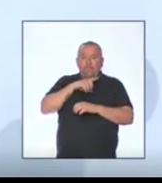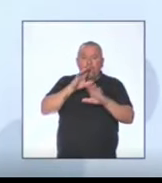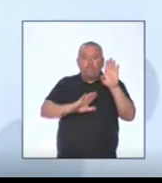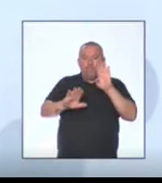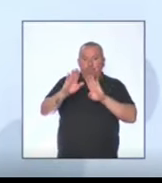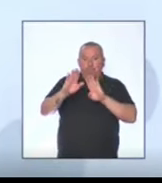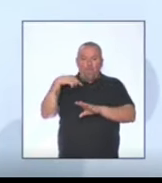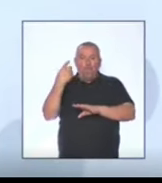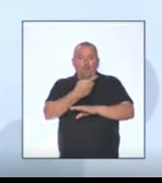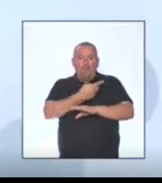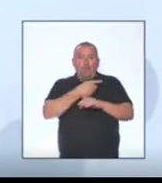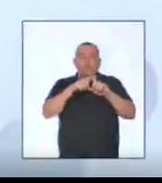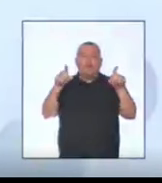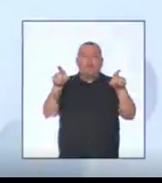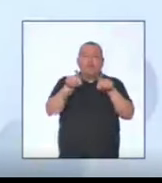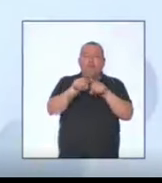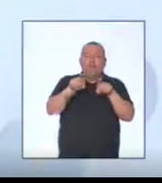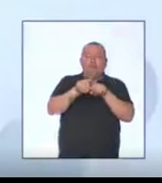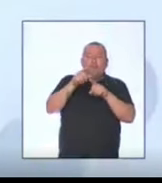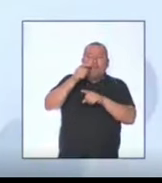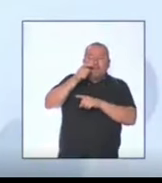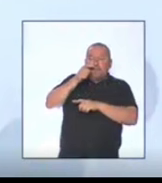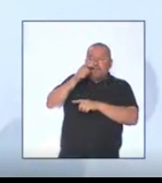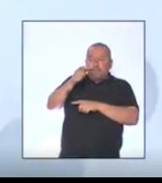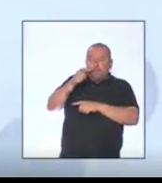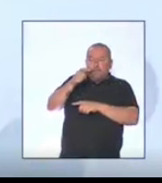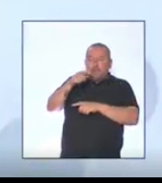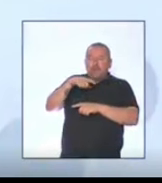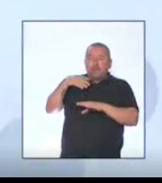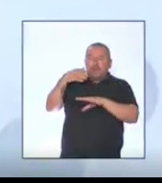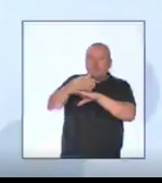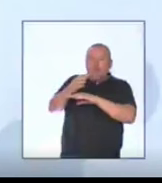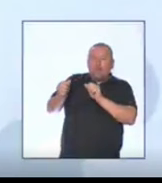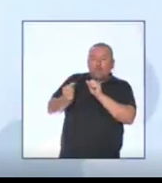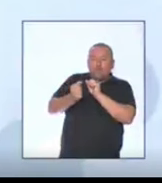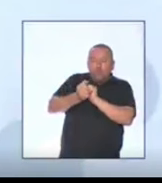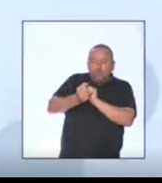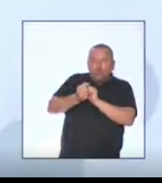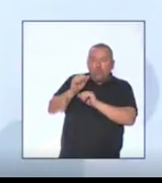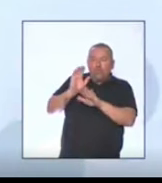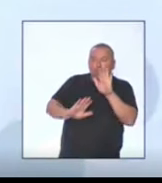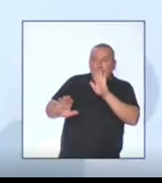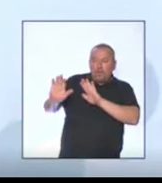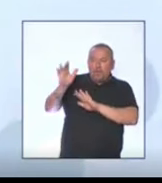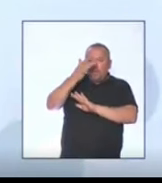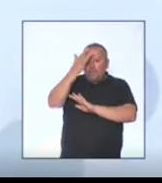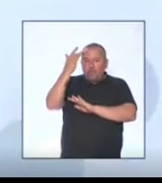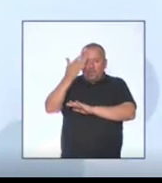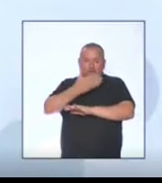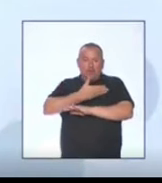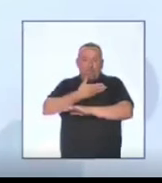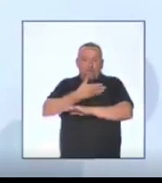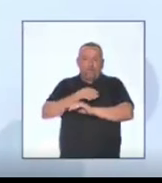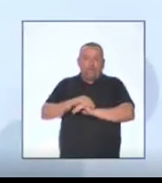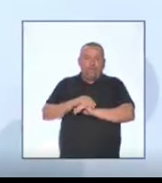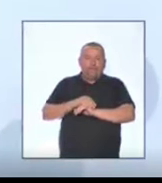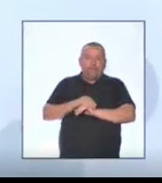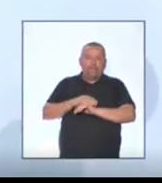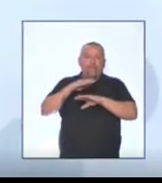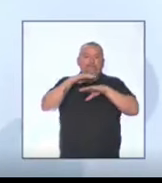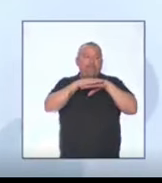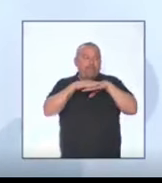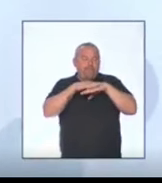cuidado conosco, mas também esse olhar de pertencimento, de cuidado com quem está à nossa volta. Conversar